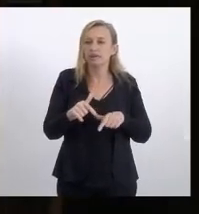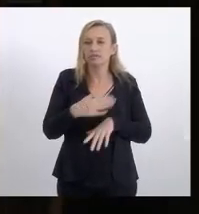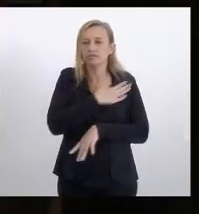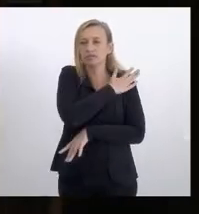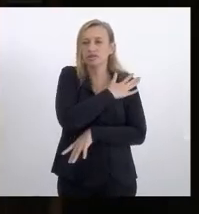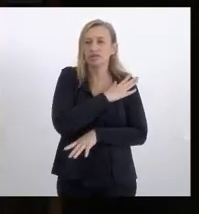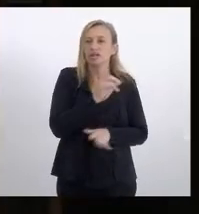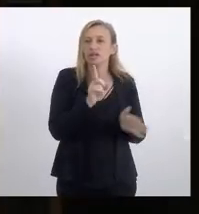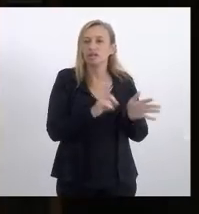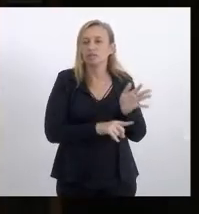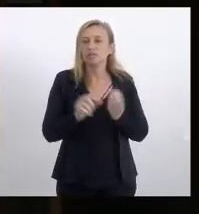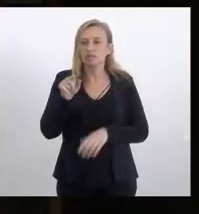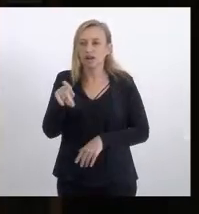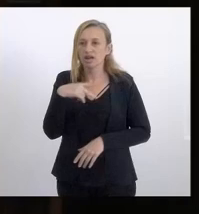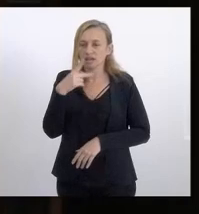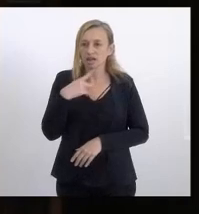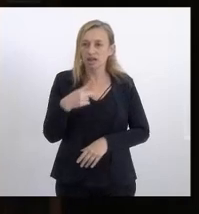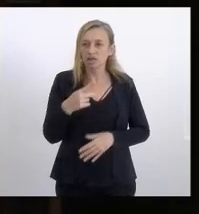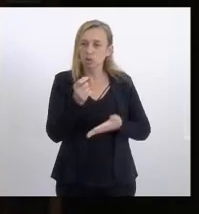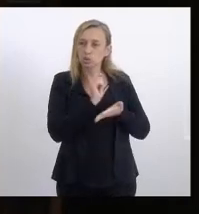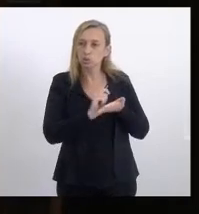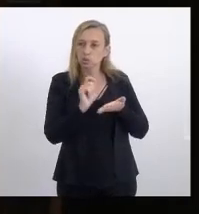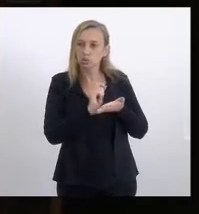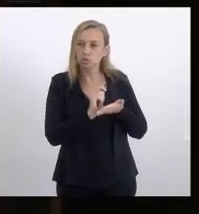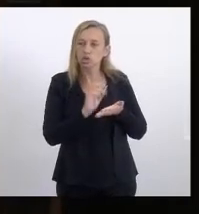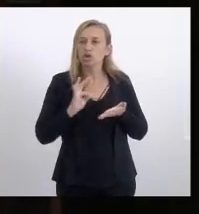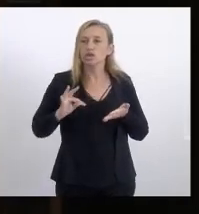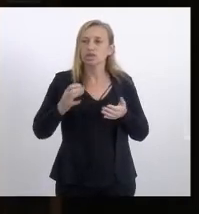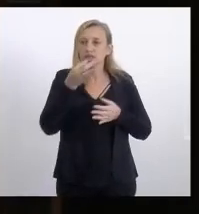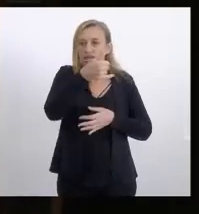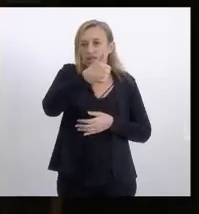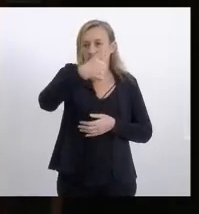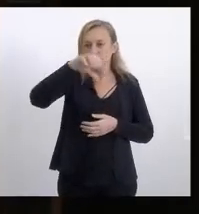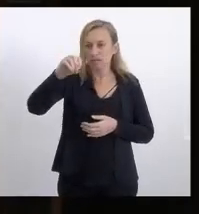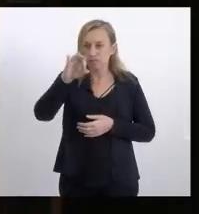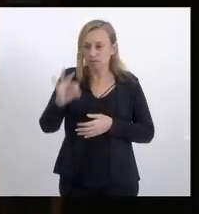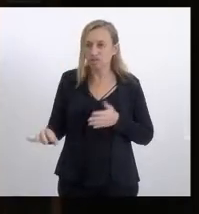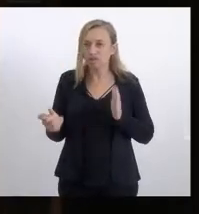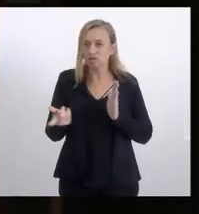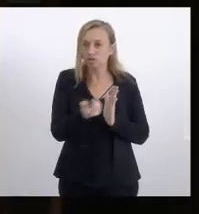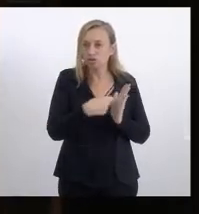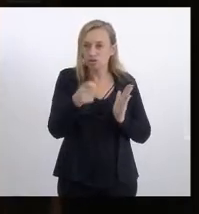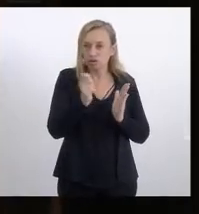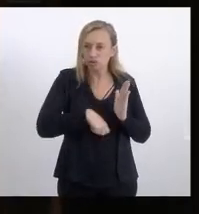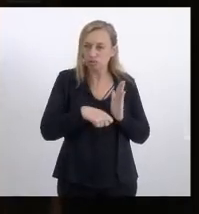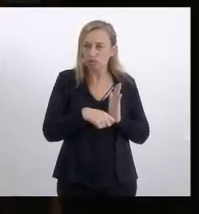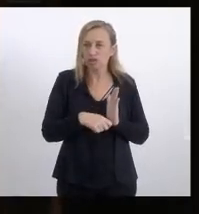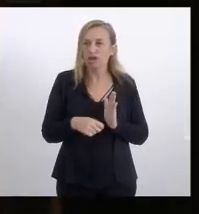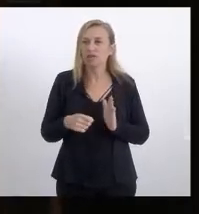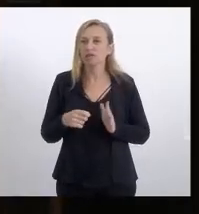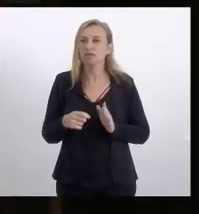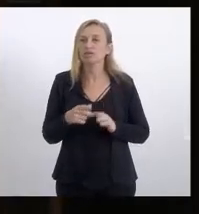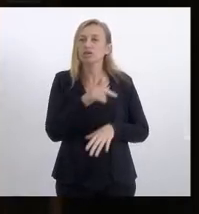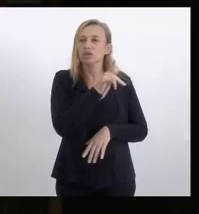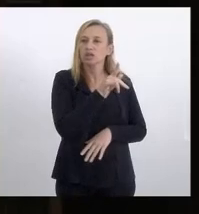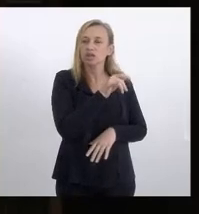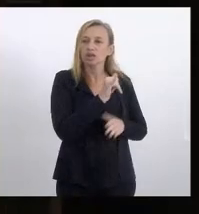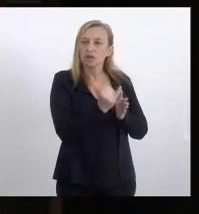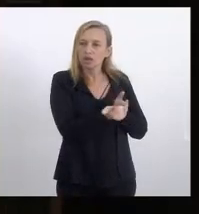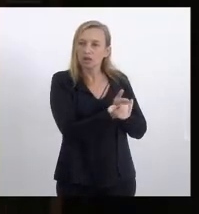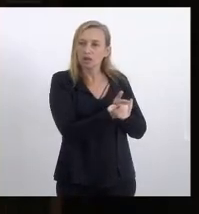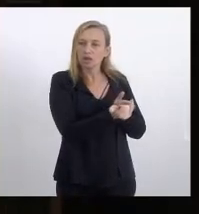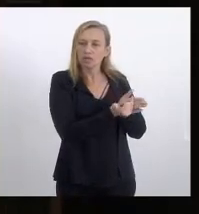remuneração proposta aqui as rubricas proposta da que elas são 100 porcento tributáveis elas são tributáveis tanto para o Imposto de Renda